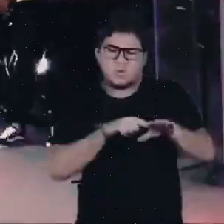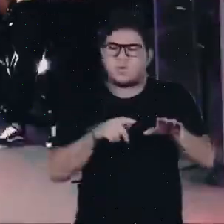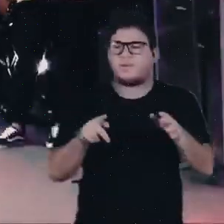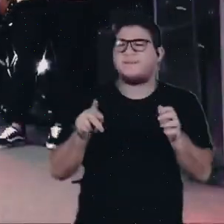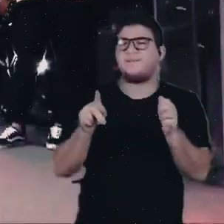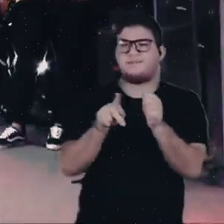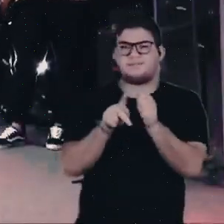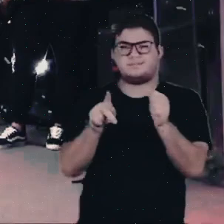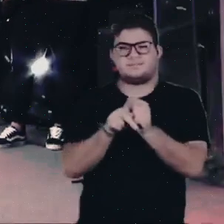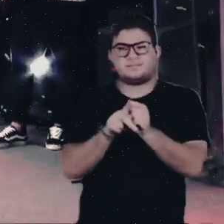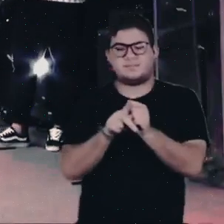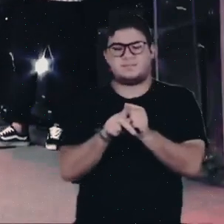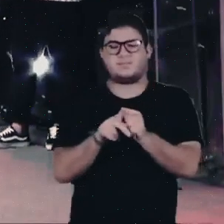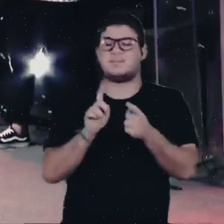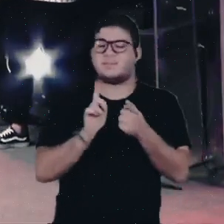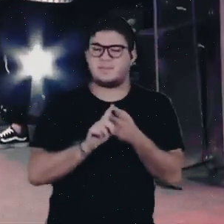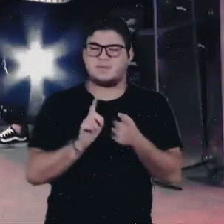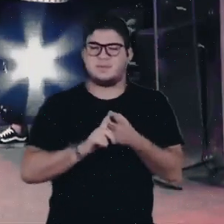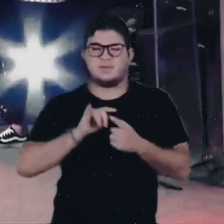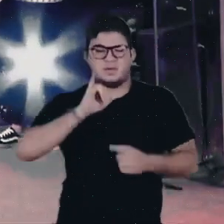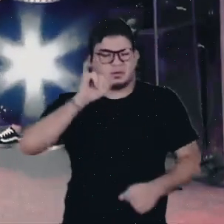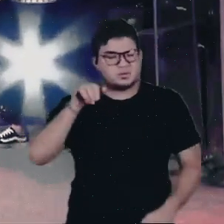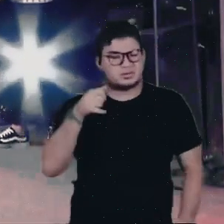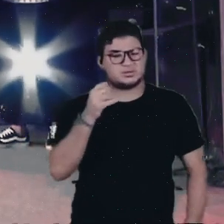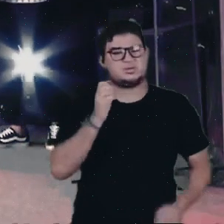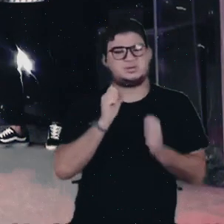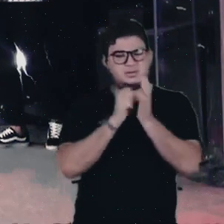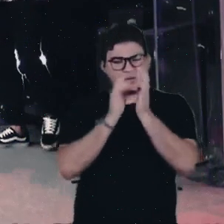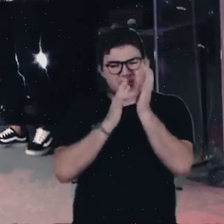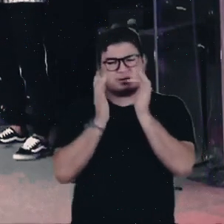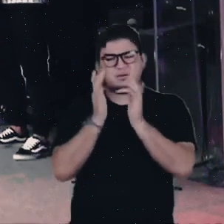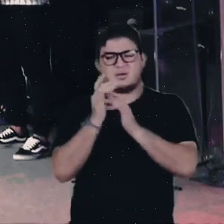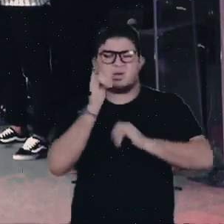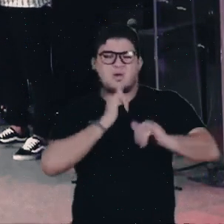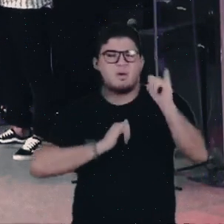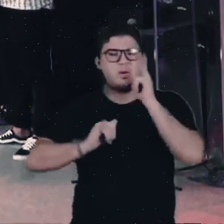ia negar ele. Jesus amou, perdoou aqueles que gritavam: